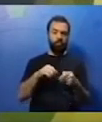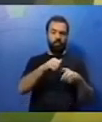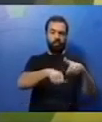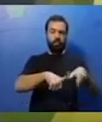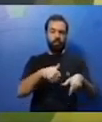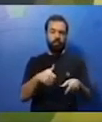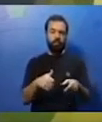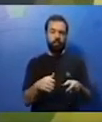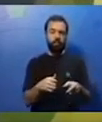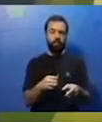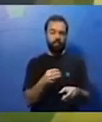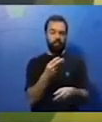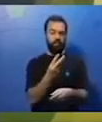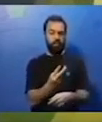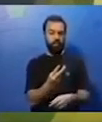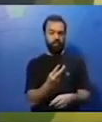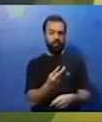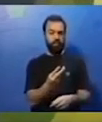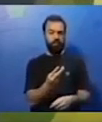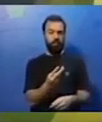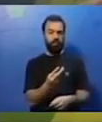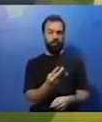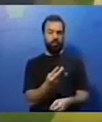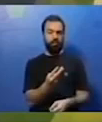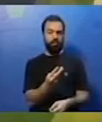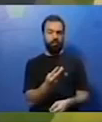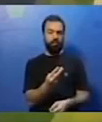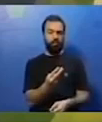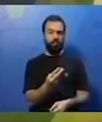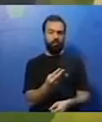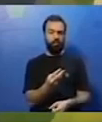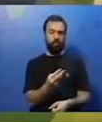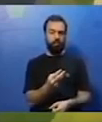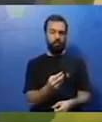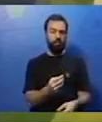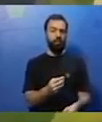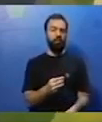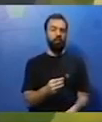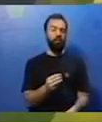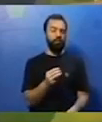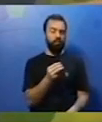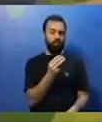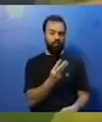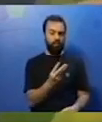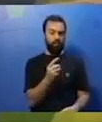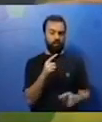denominador, vou pegar o 3. 3 vezes